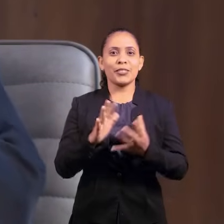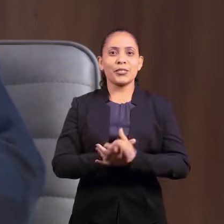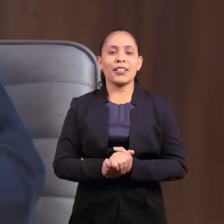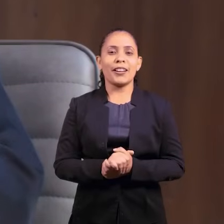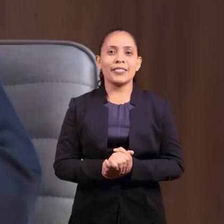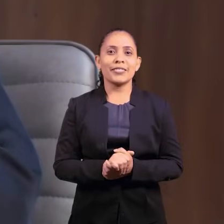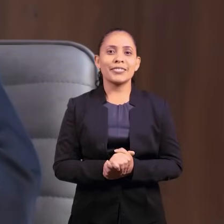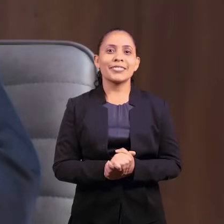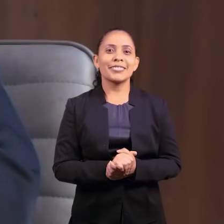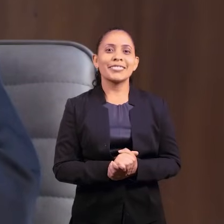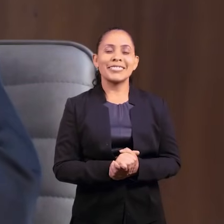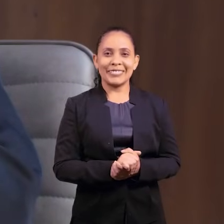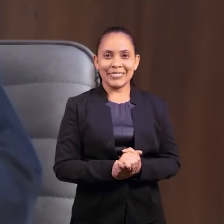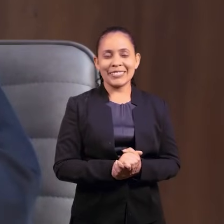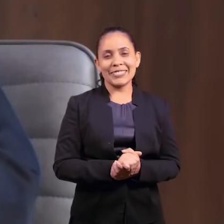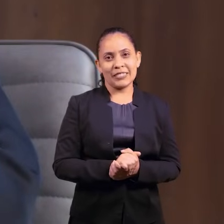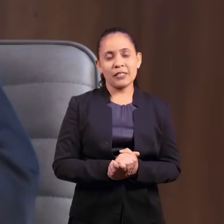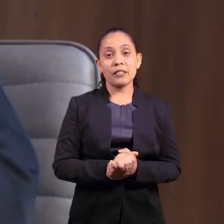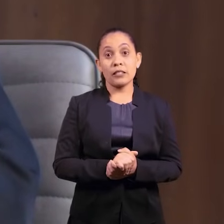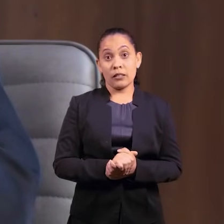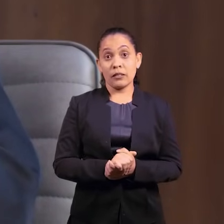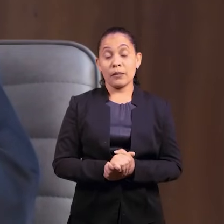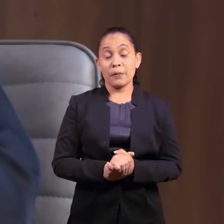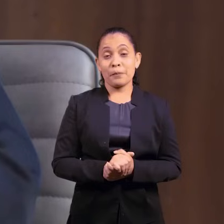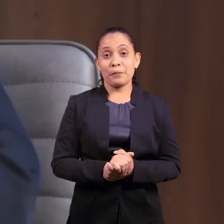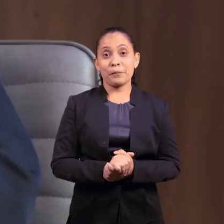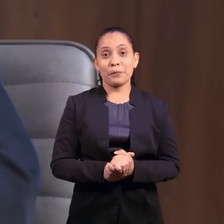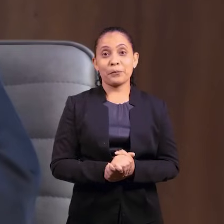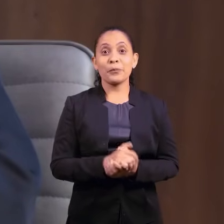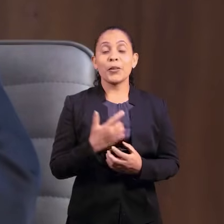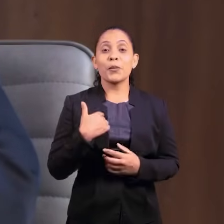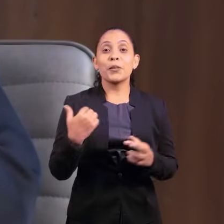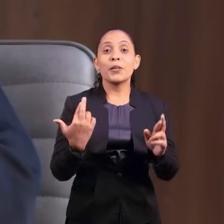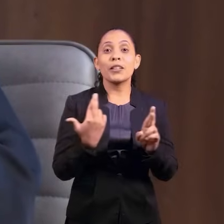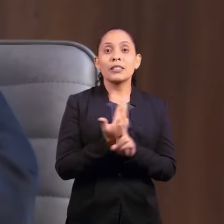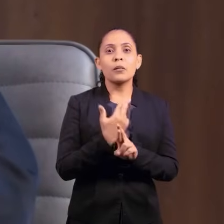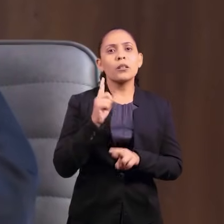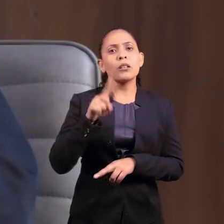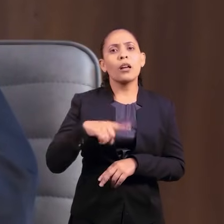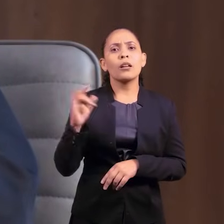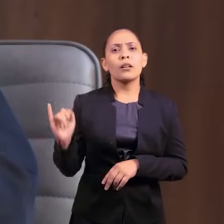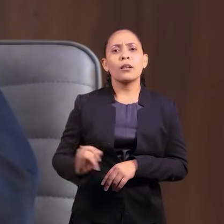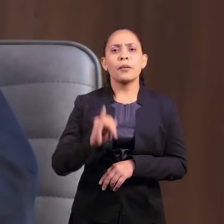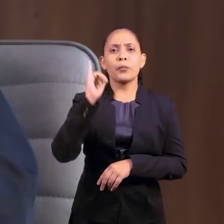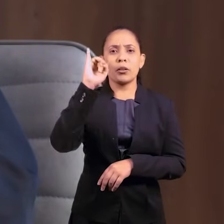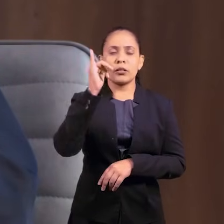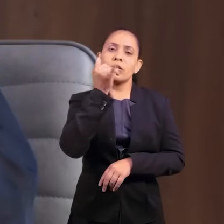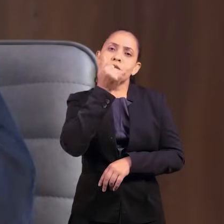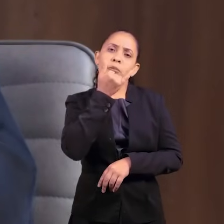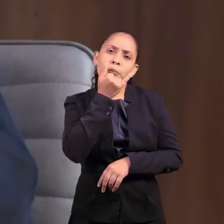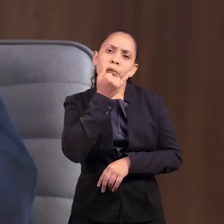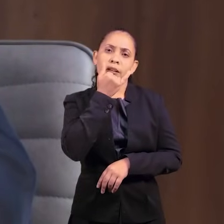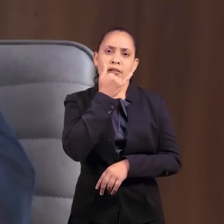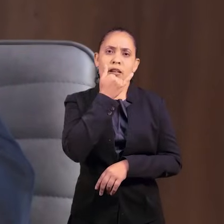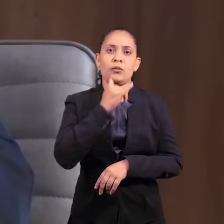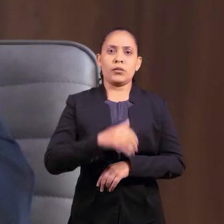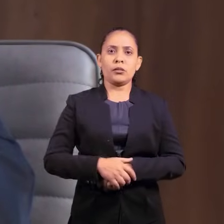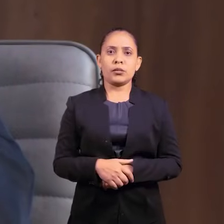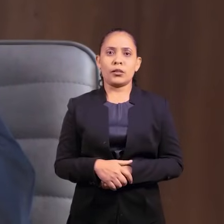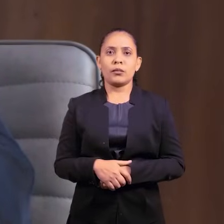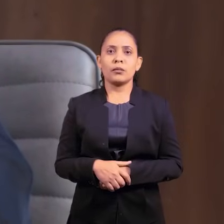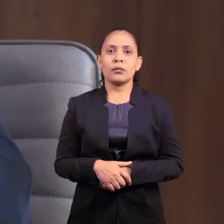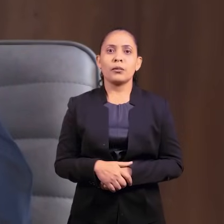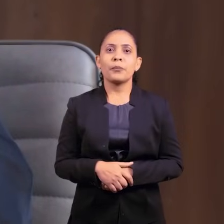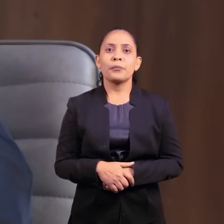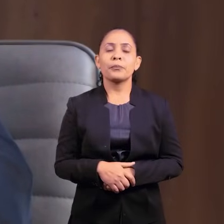espiritual, é um crescimento emocional e também relacional. É importante o perdão, mas é uma batalha.